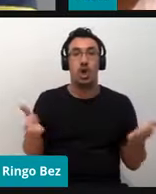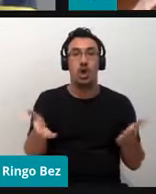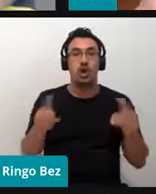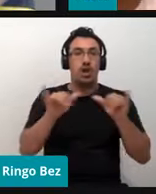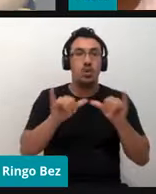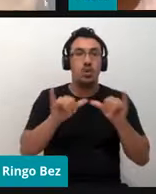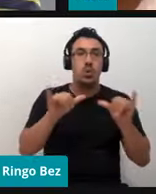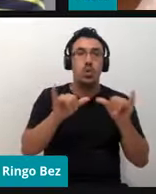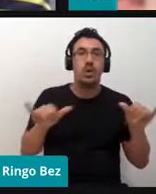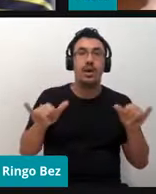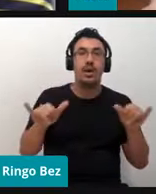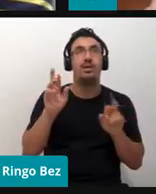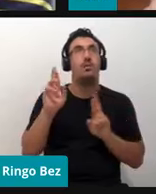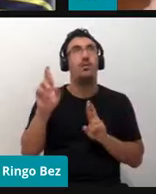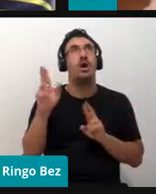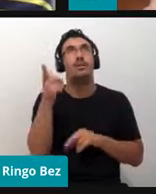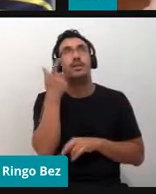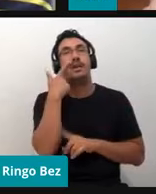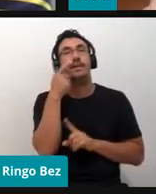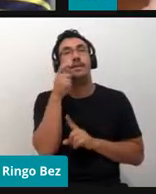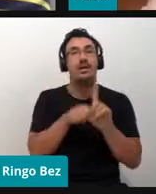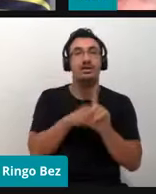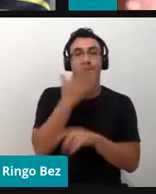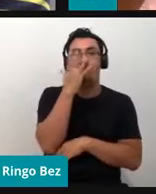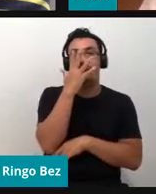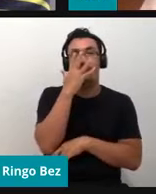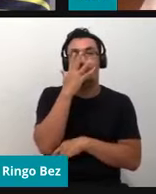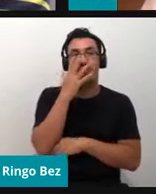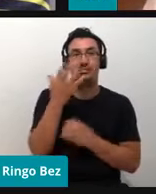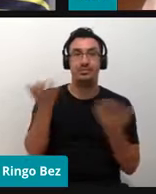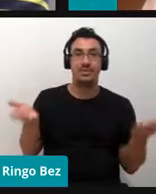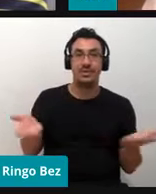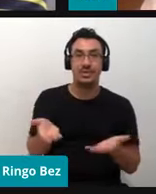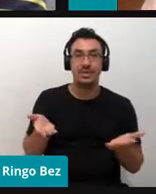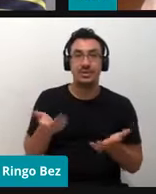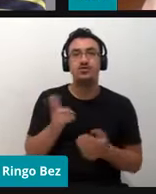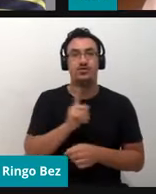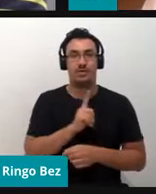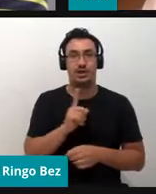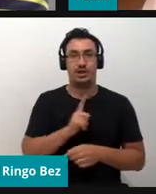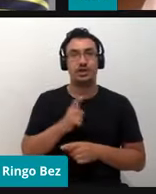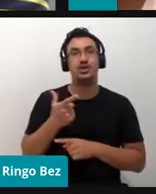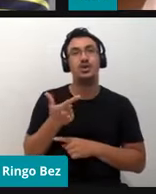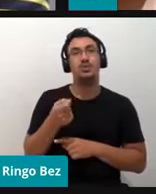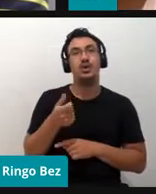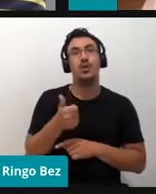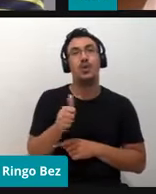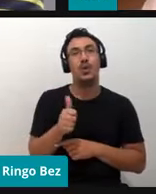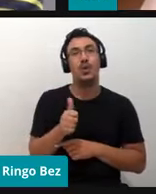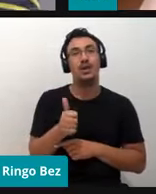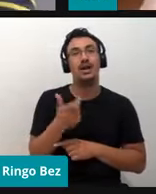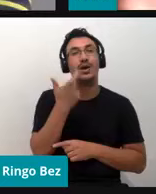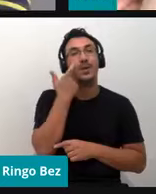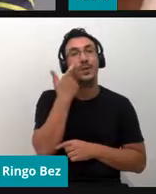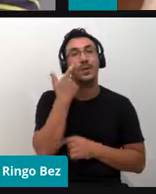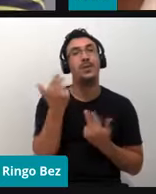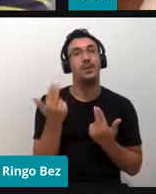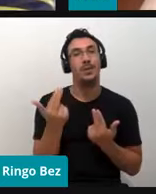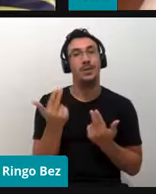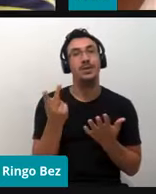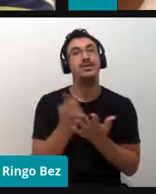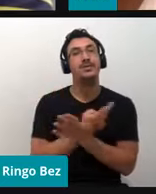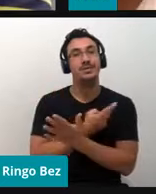aquilo que era esperado para o mês de fevereiro. E nós tivemos em 2011 um evento como esse. Em março